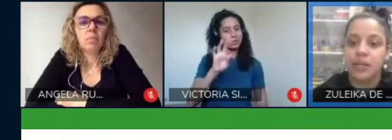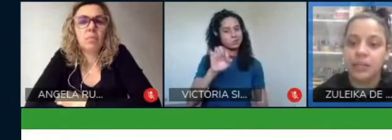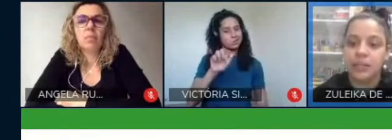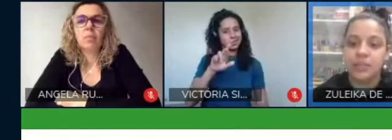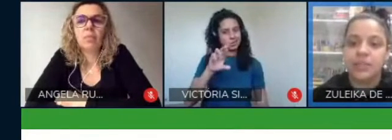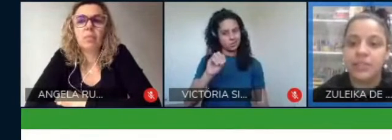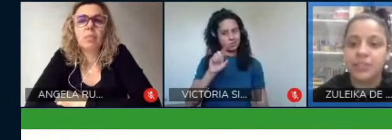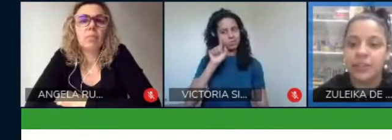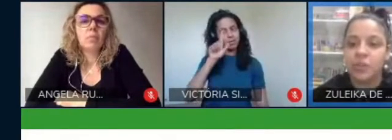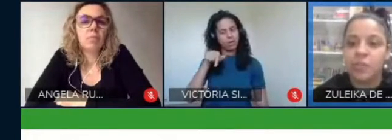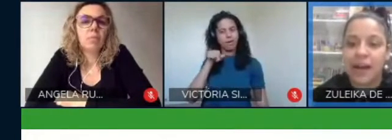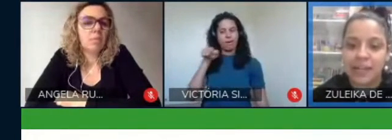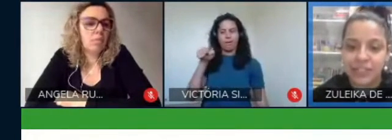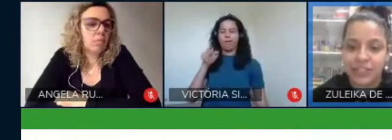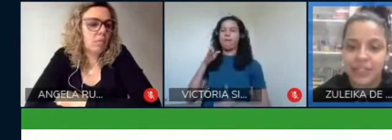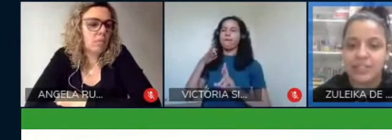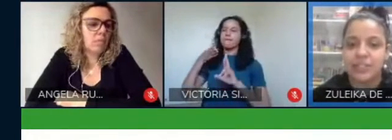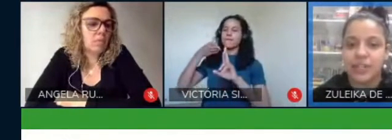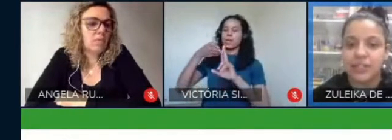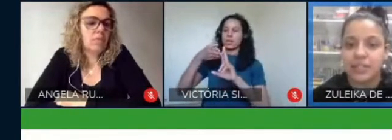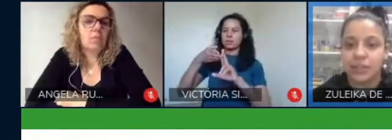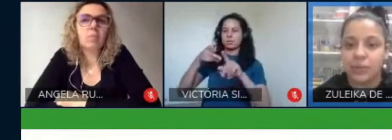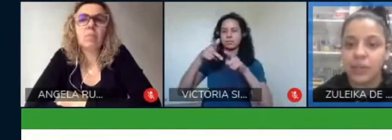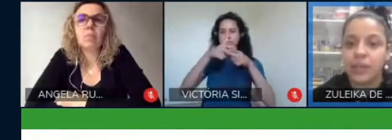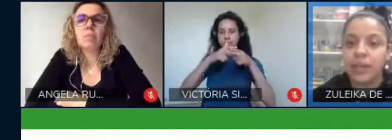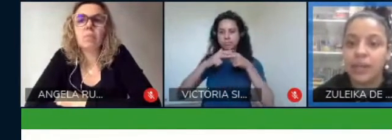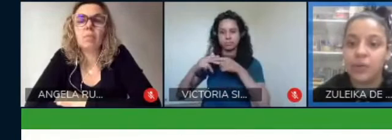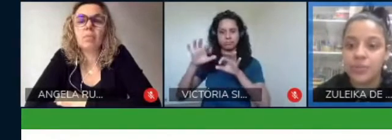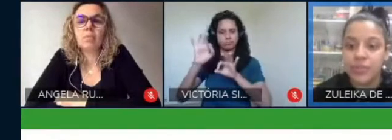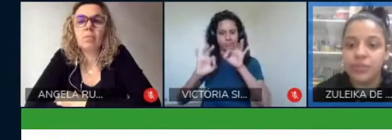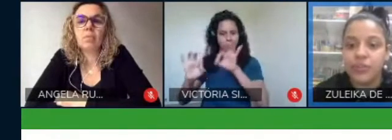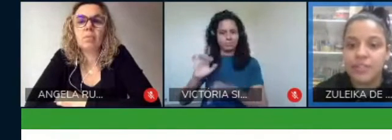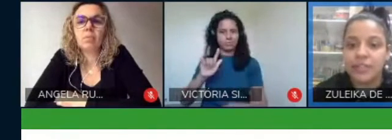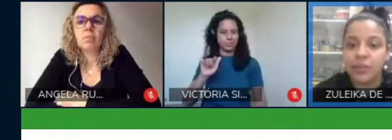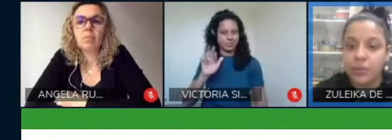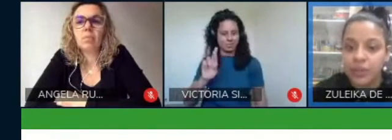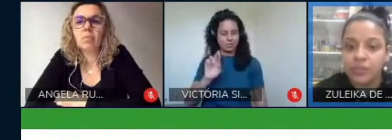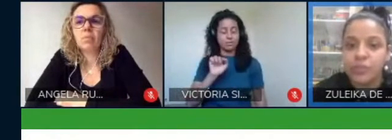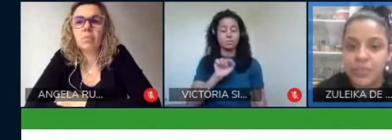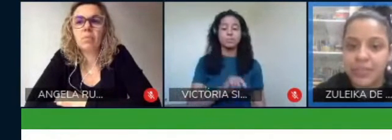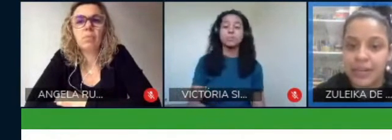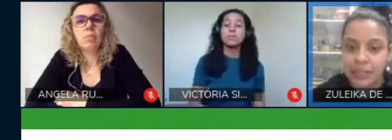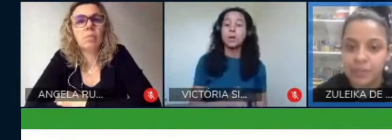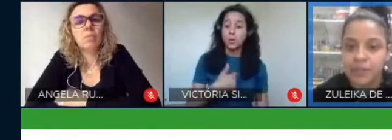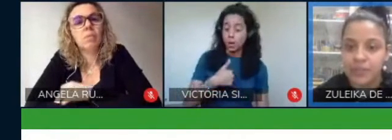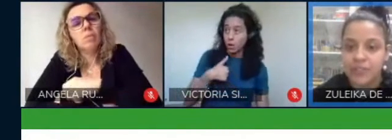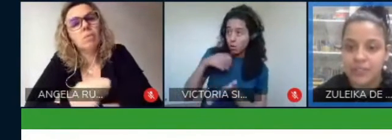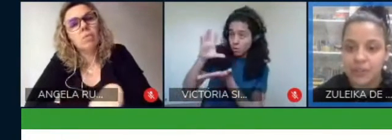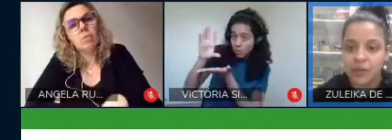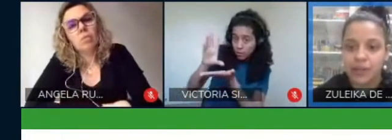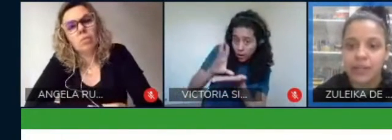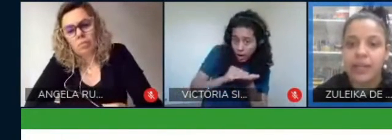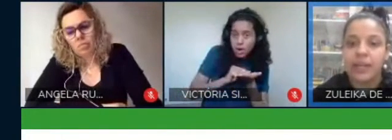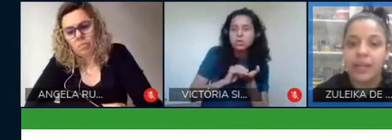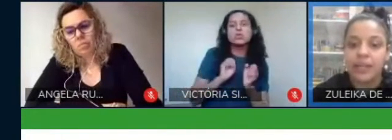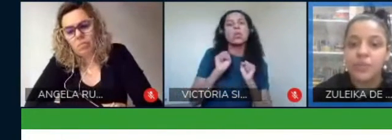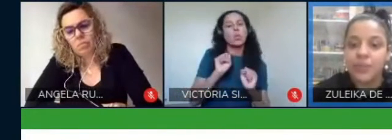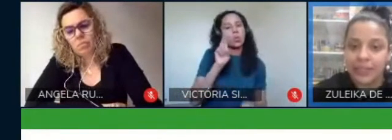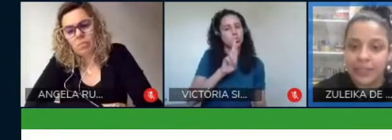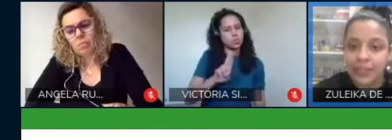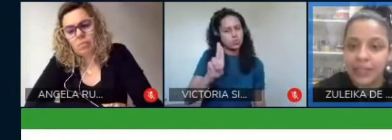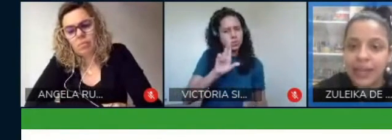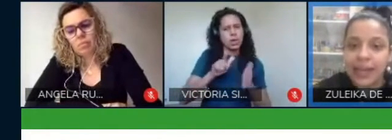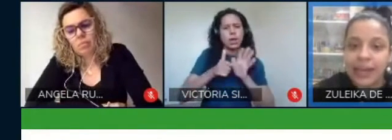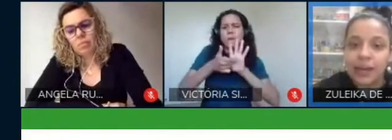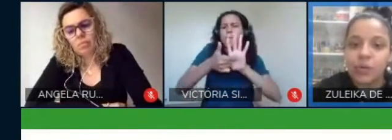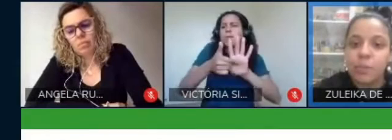negócio. Desde que eu baixe esse gerenciador, eu consigo fazer o que eu vou mostrar aqui para vocês agora.